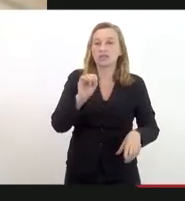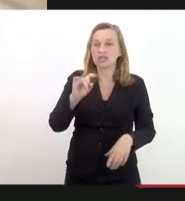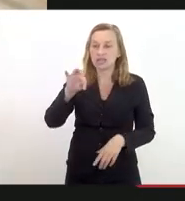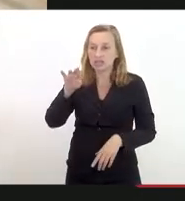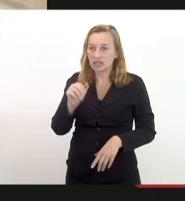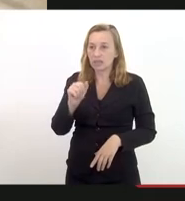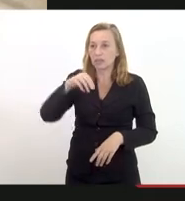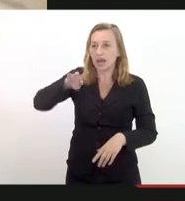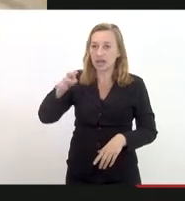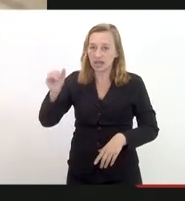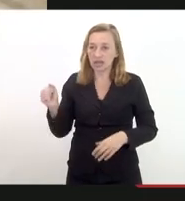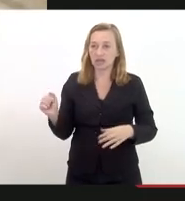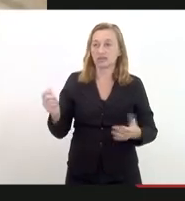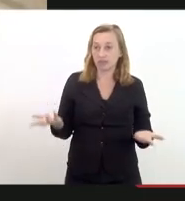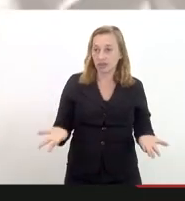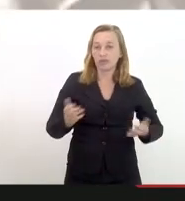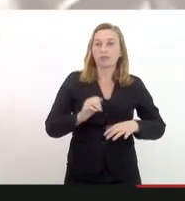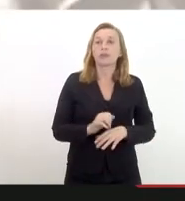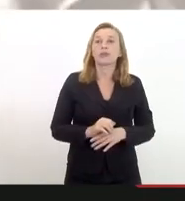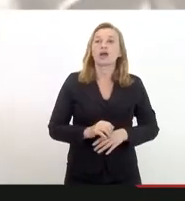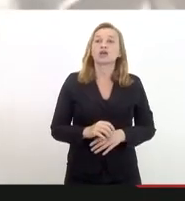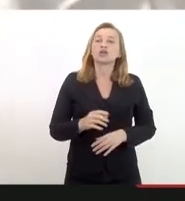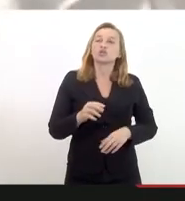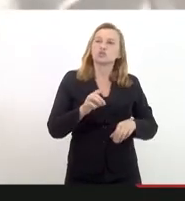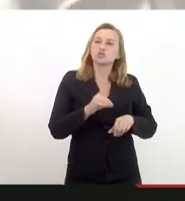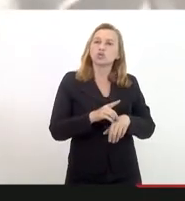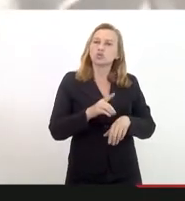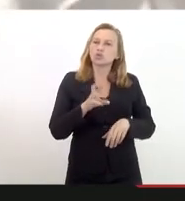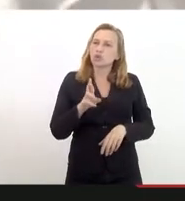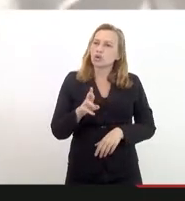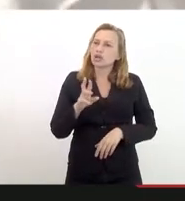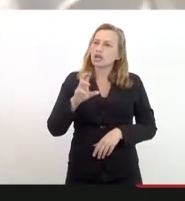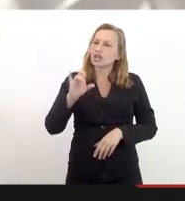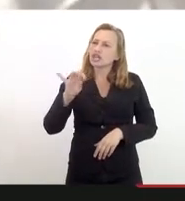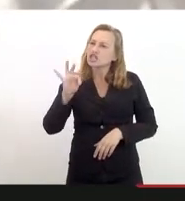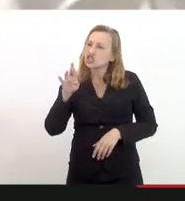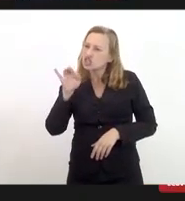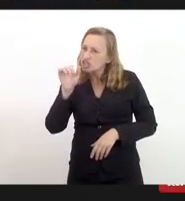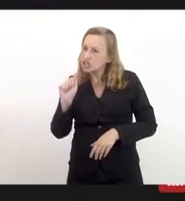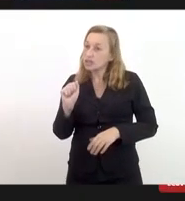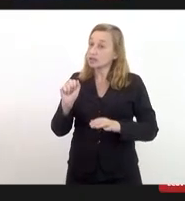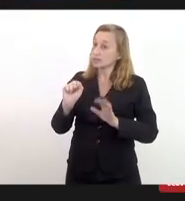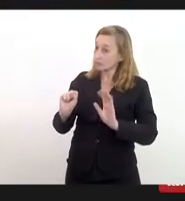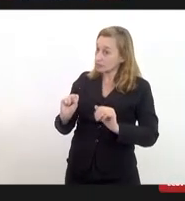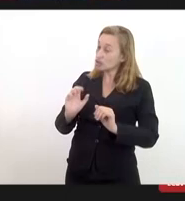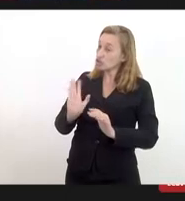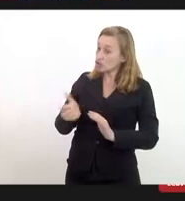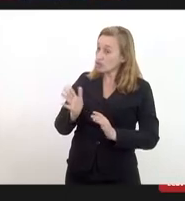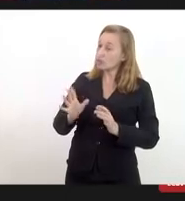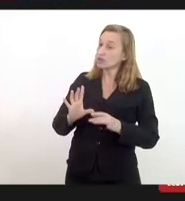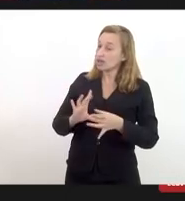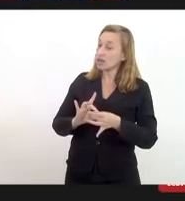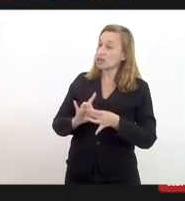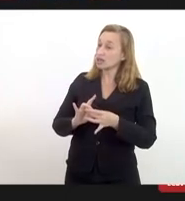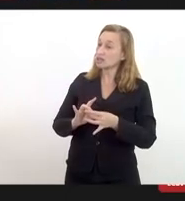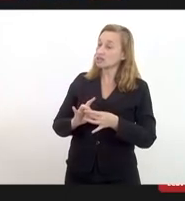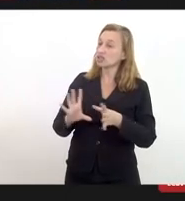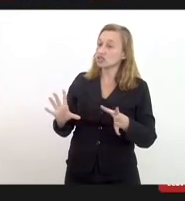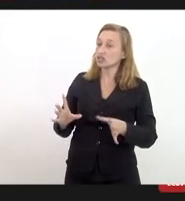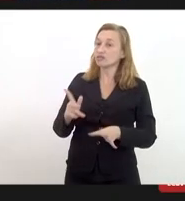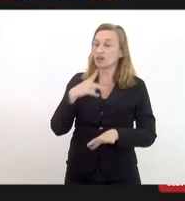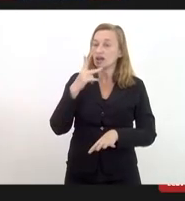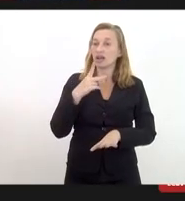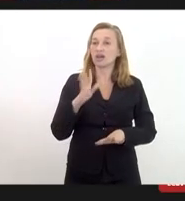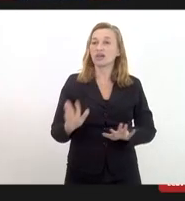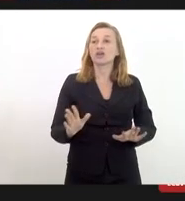contexto? Eu vou, doutora Cristiane, eu já vi que a senhora levantou a mão, eu já vou lhe passar aí no momento oportuno. O